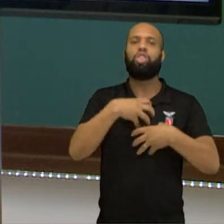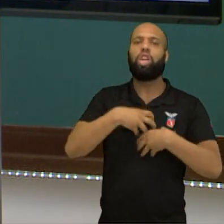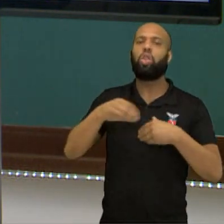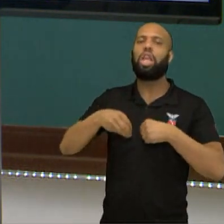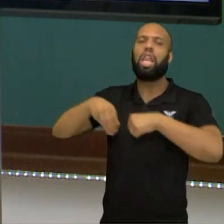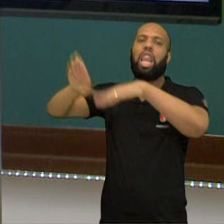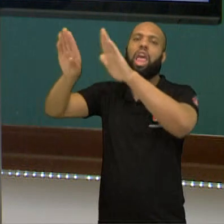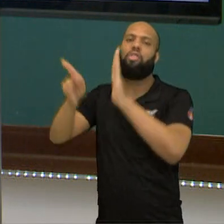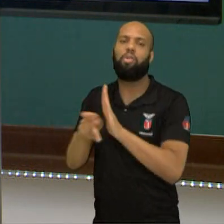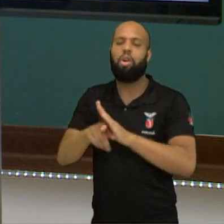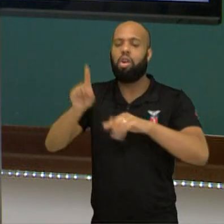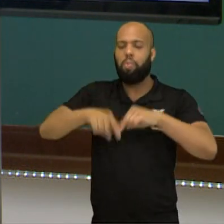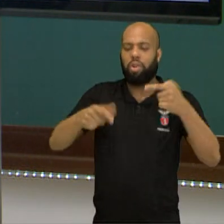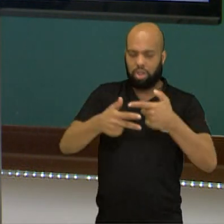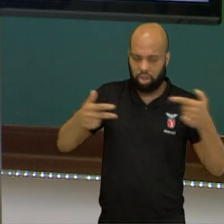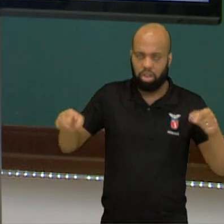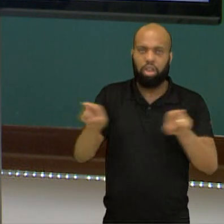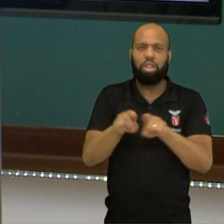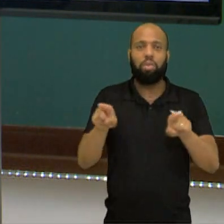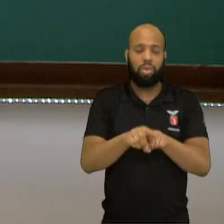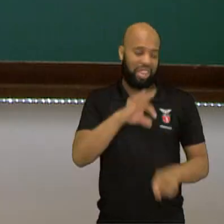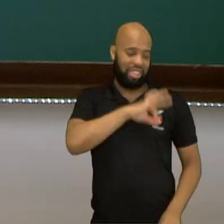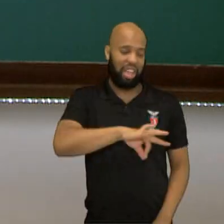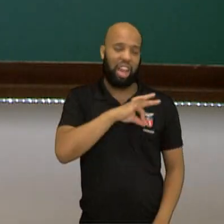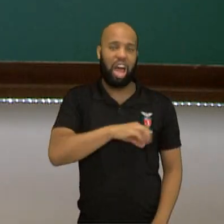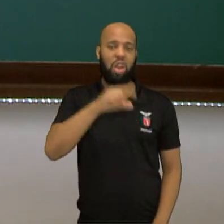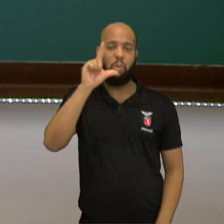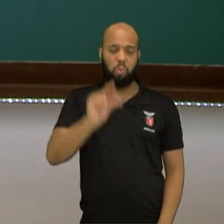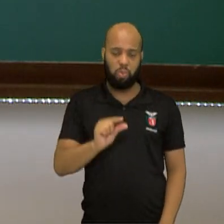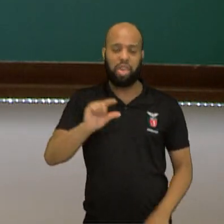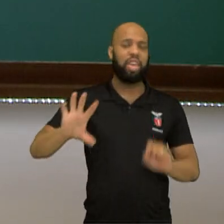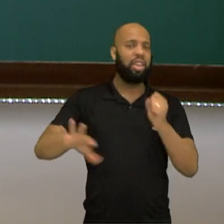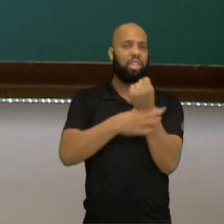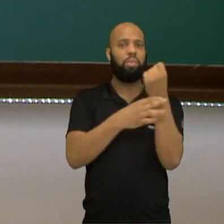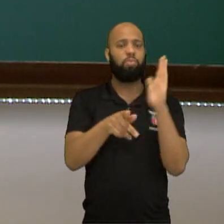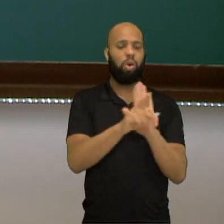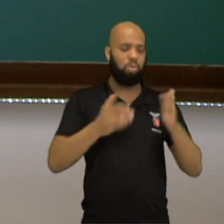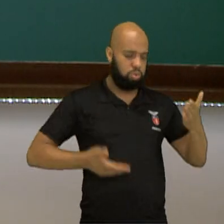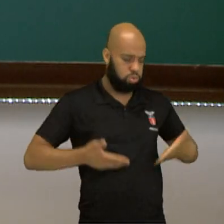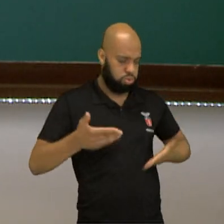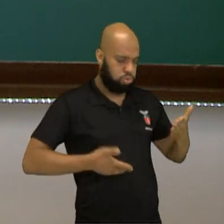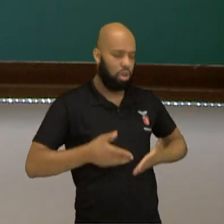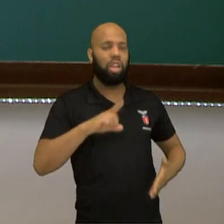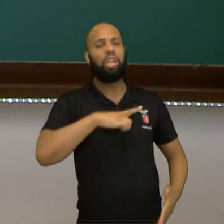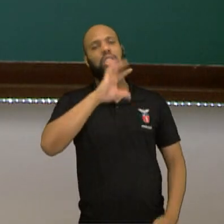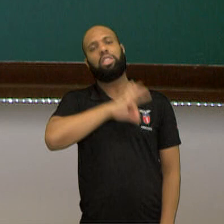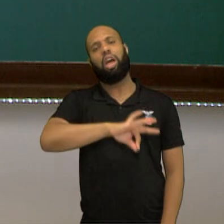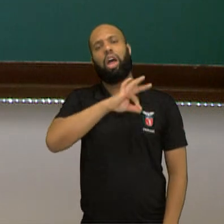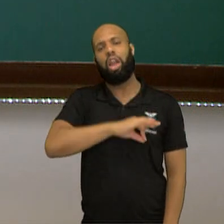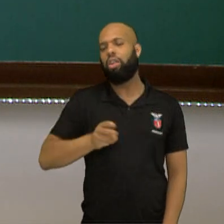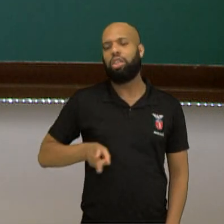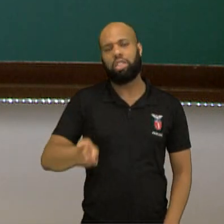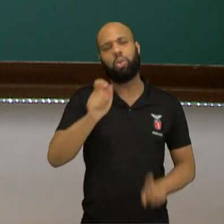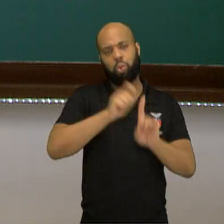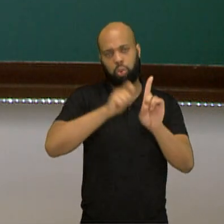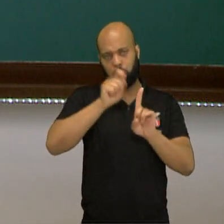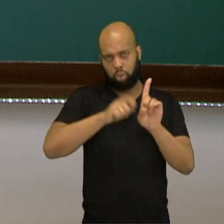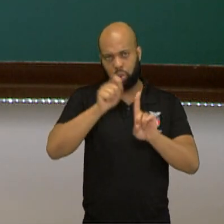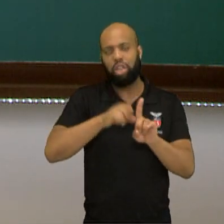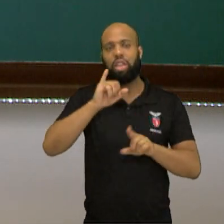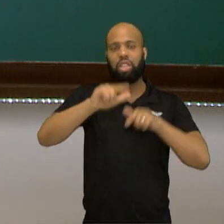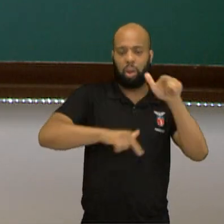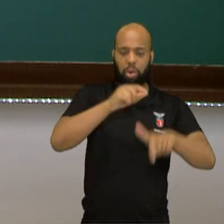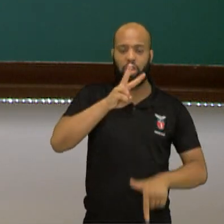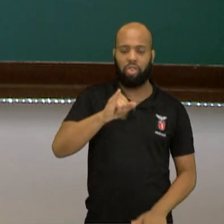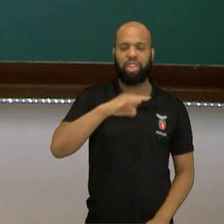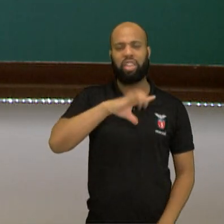à indústria, e ainda fixou o salário mínimo, garantia para os trabalhadores de uma renda mínima em caso de trabalho.